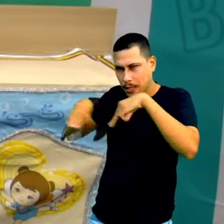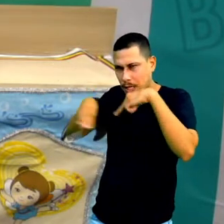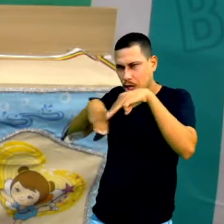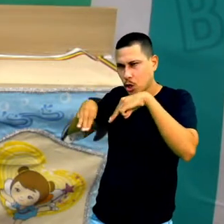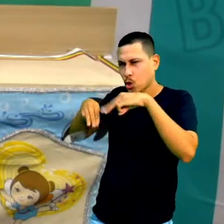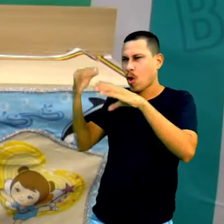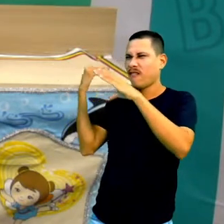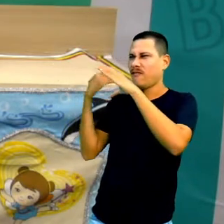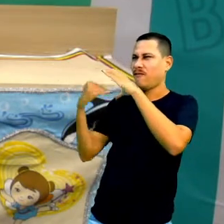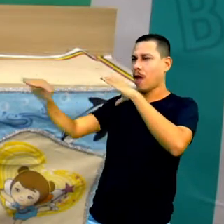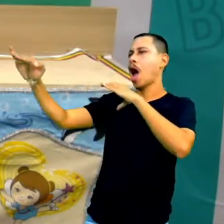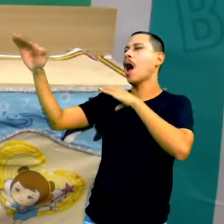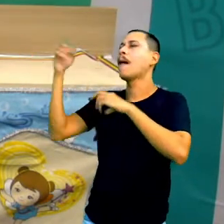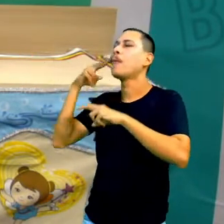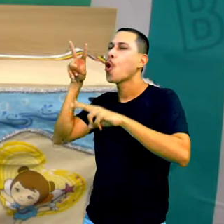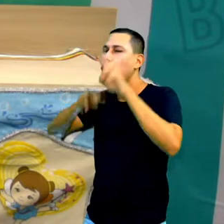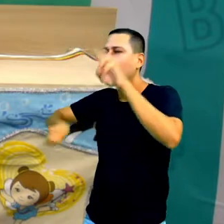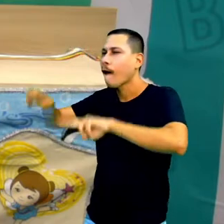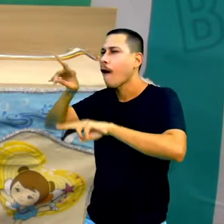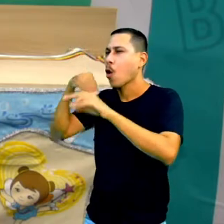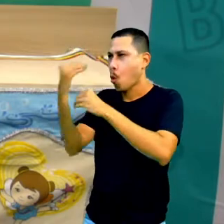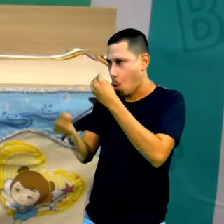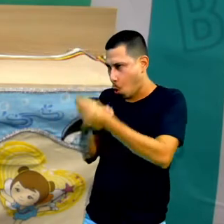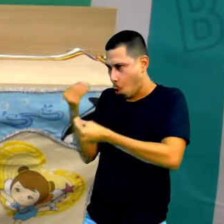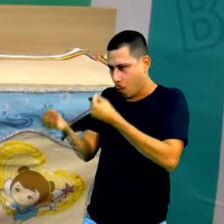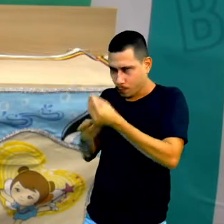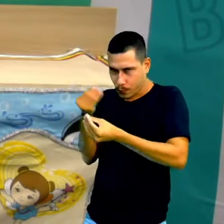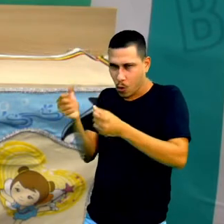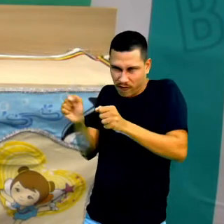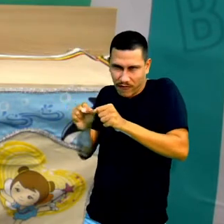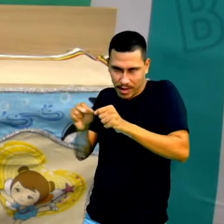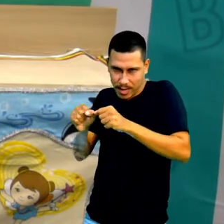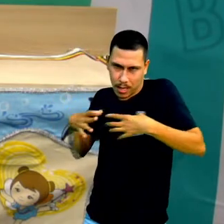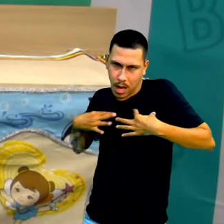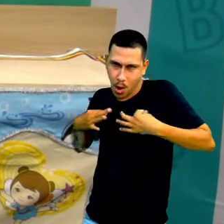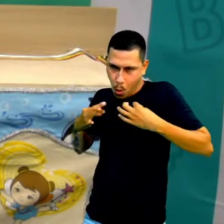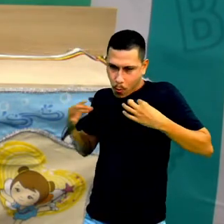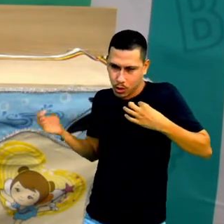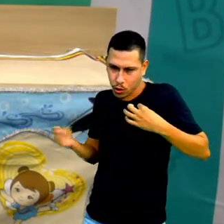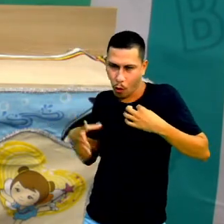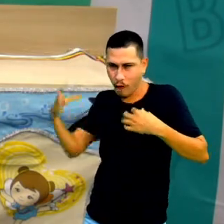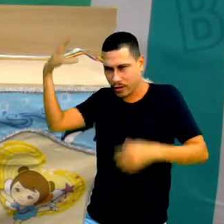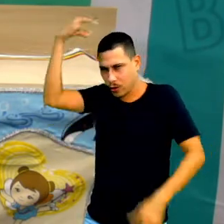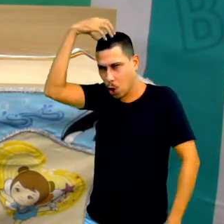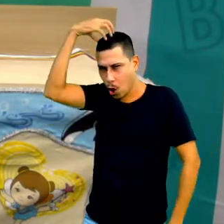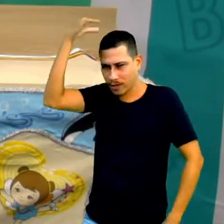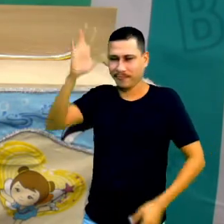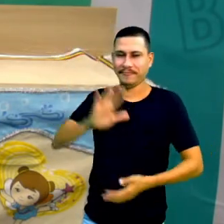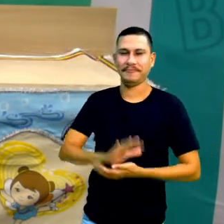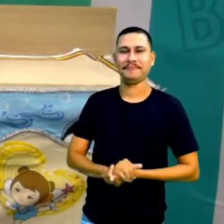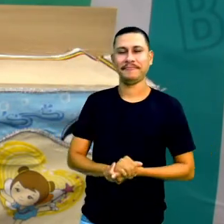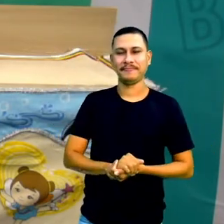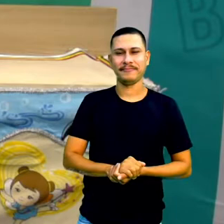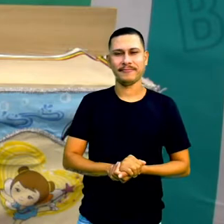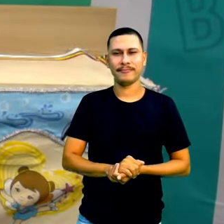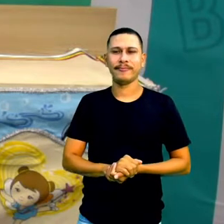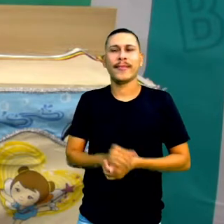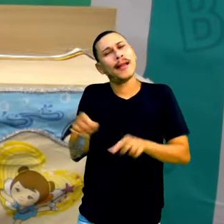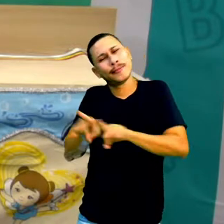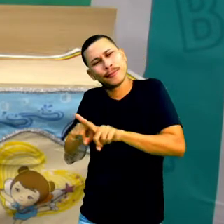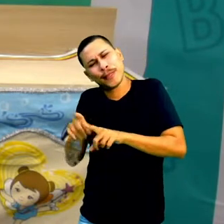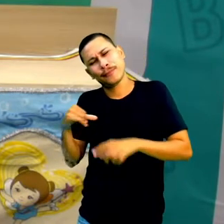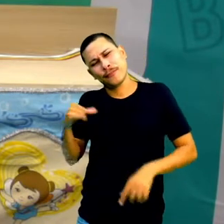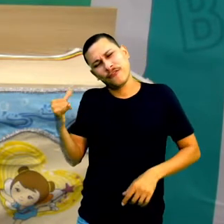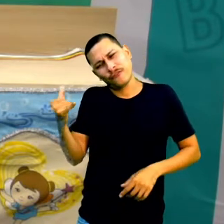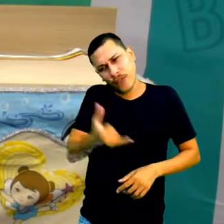é que estava a obra da sua roupa, como era que estava sendo feita a roupa, né, isso? E assim também